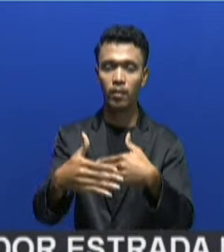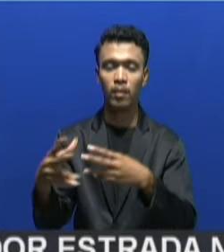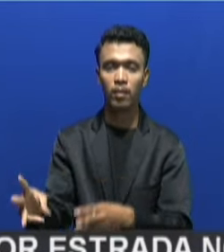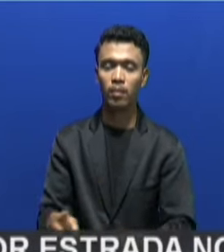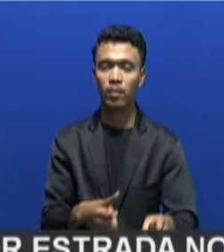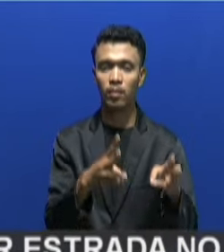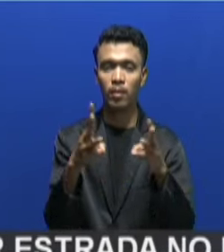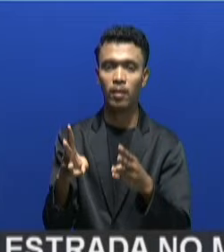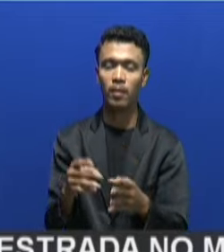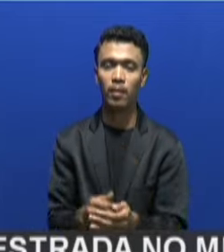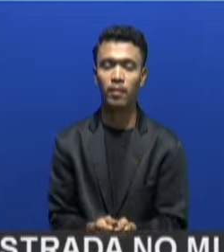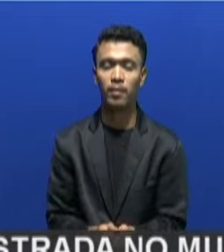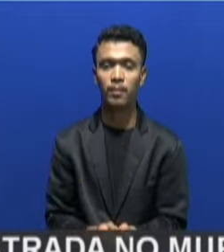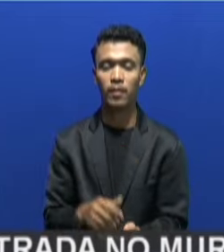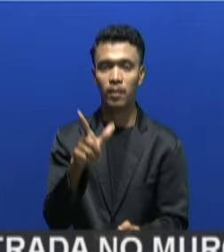está